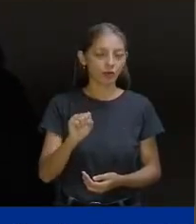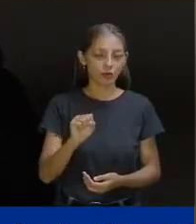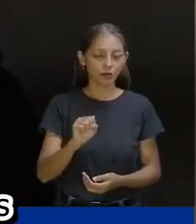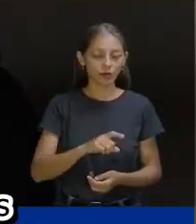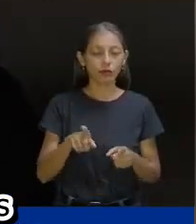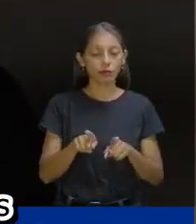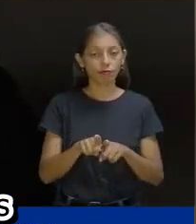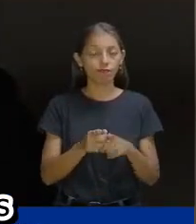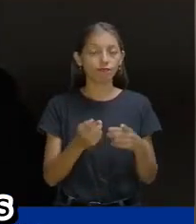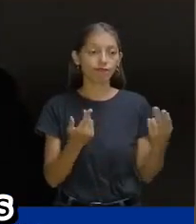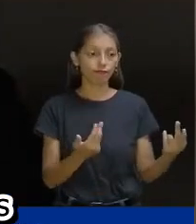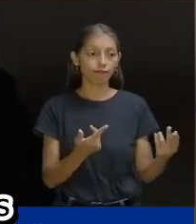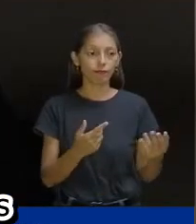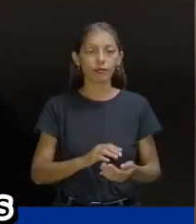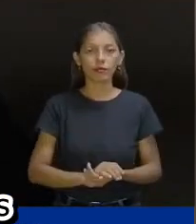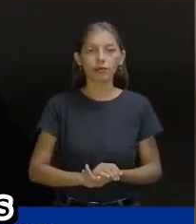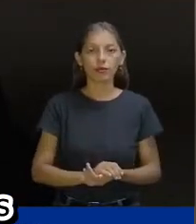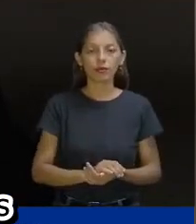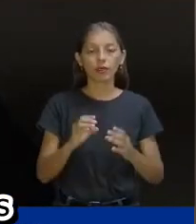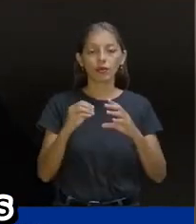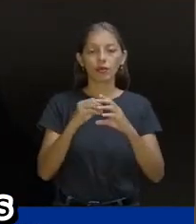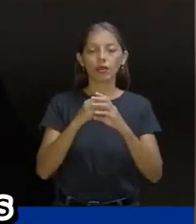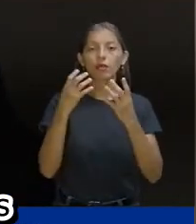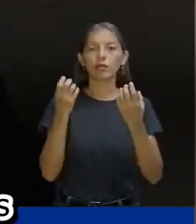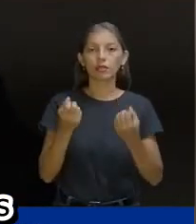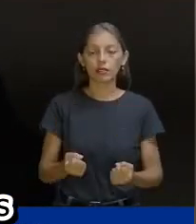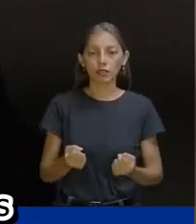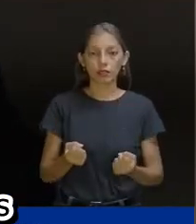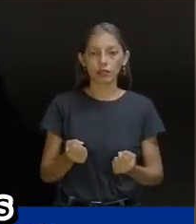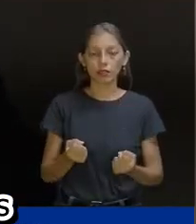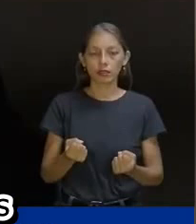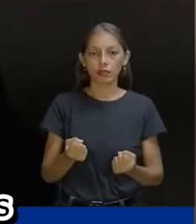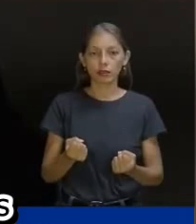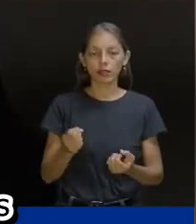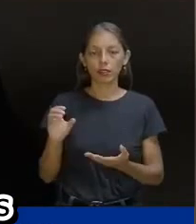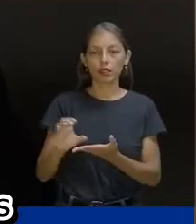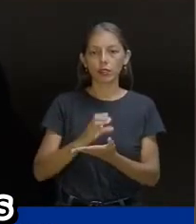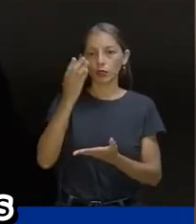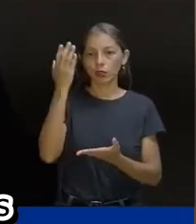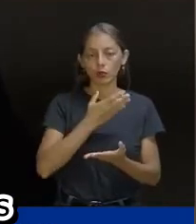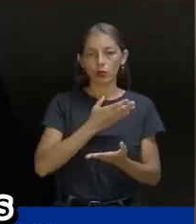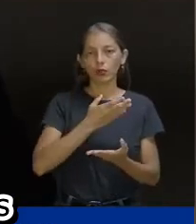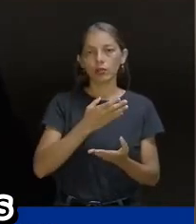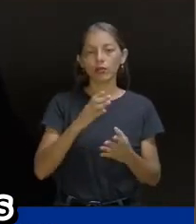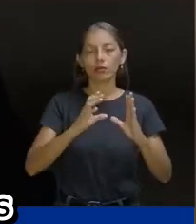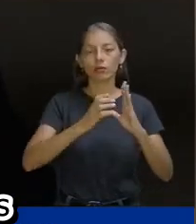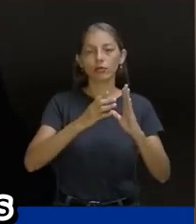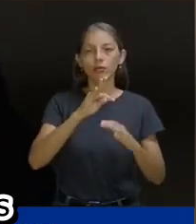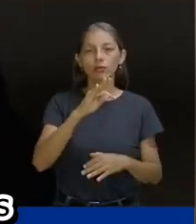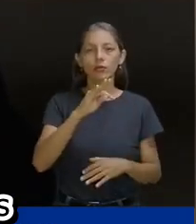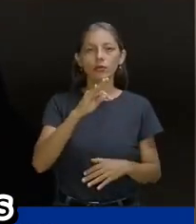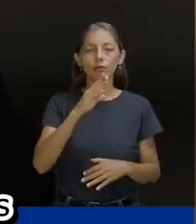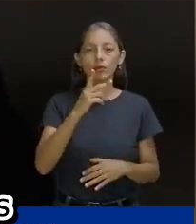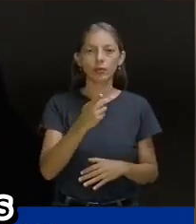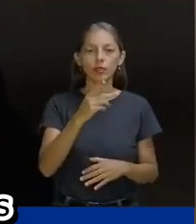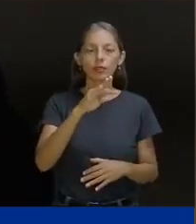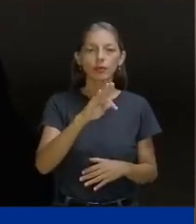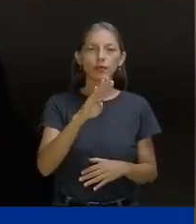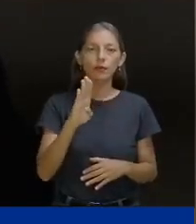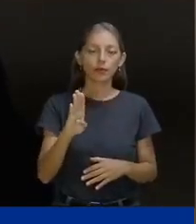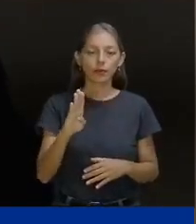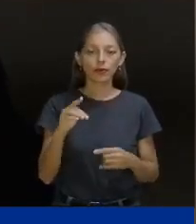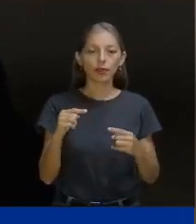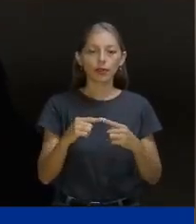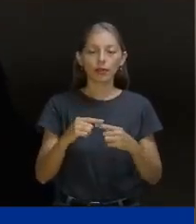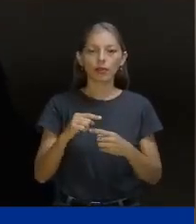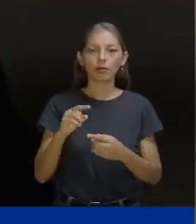a unanimidade, aprovou com ressalvas as contas do PTB referente ao exercício financeiro de 2022. Foco